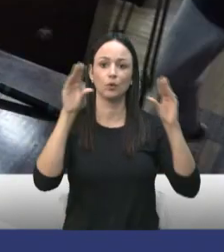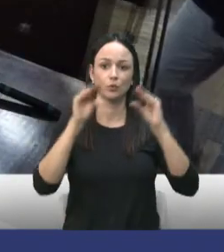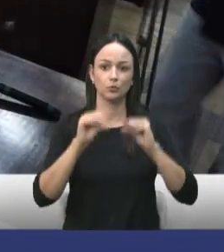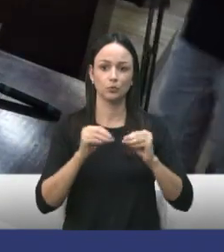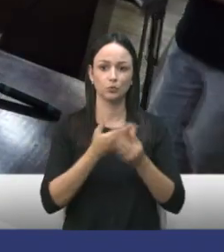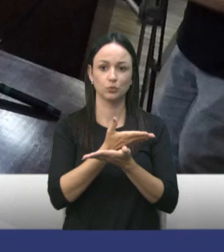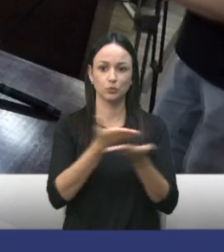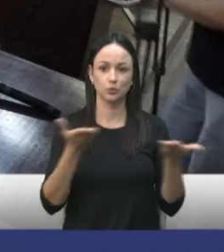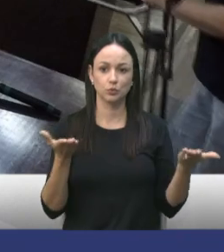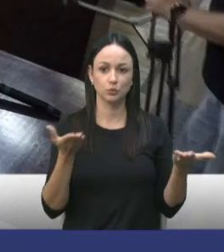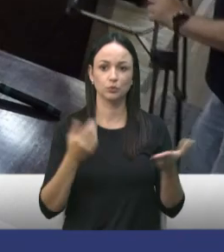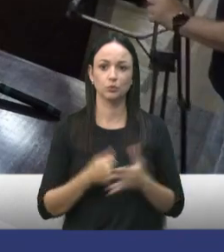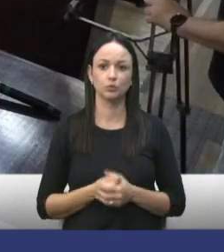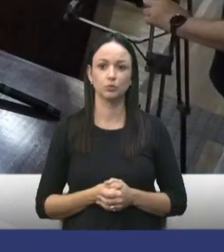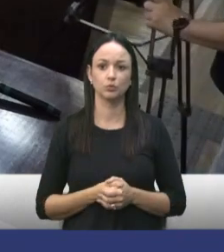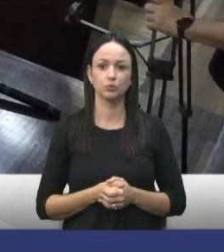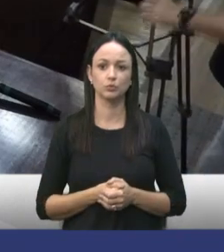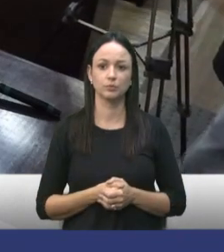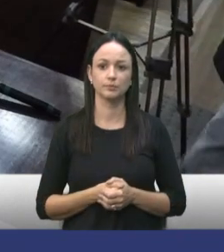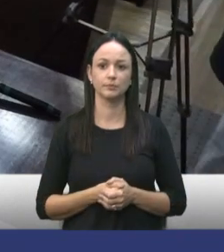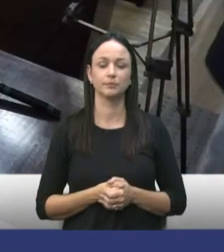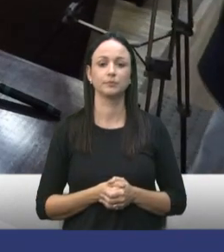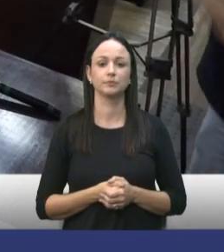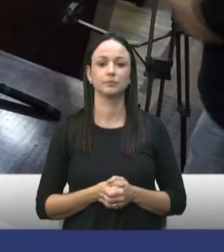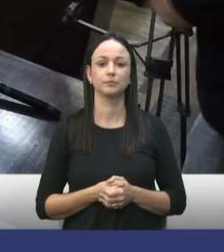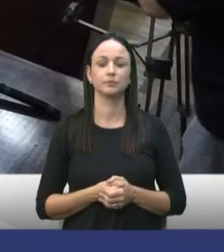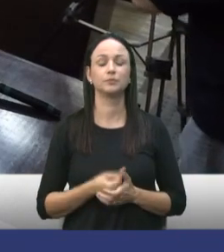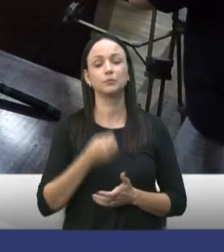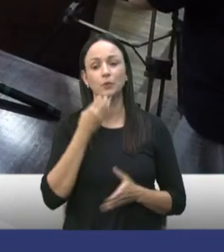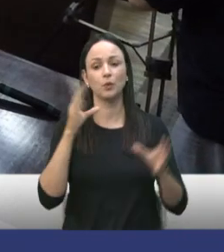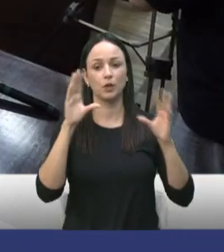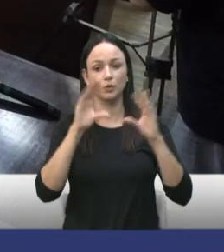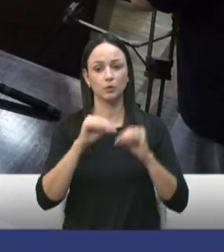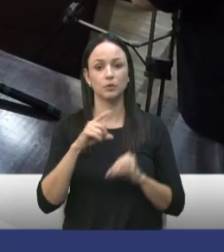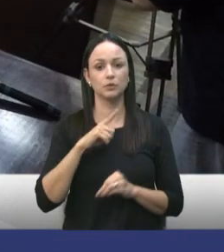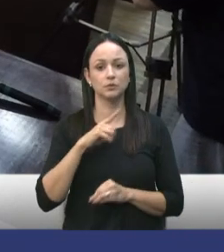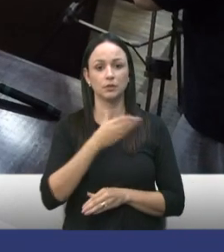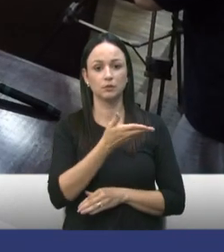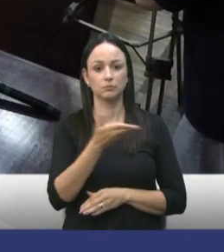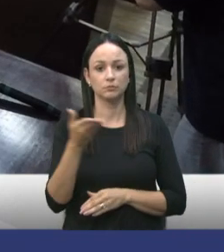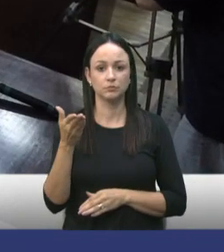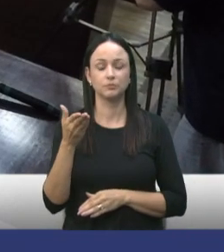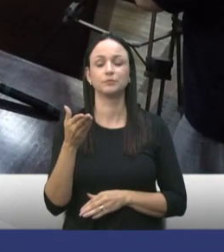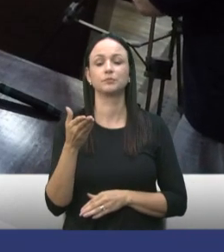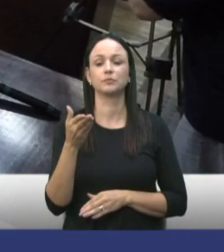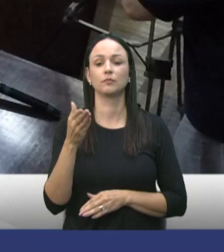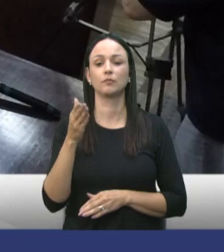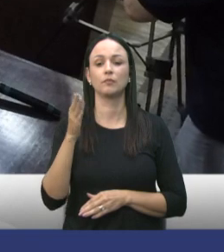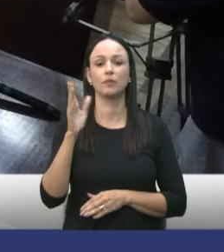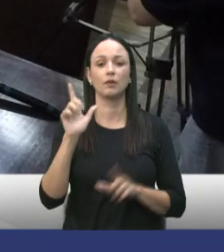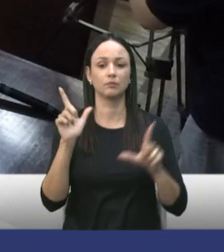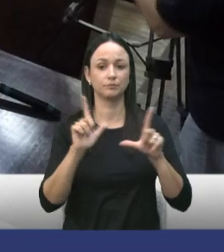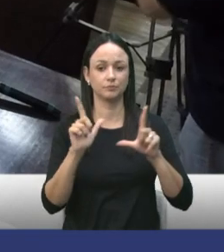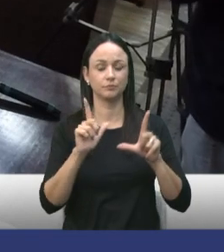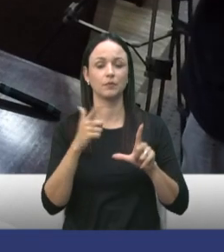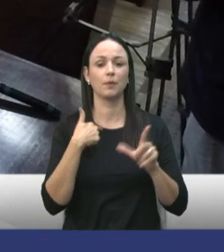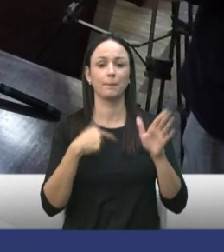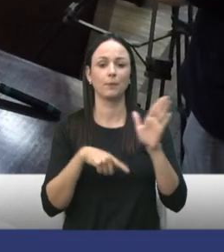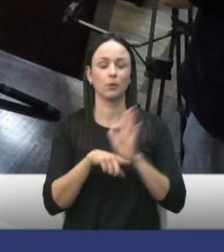Boa noite a todos. Boa noite a quem está nos assistindo. Eu tenho uma pergunta assim.